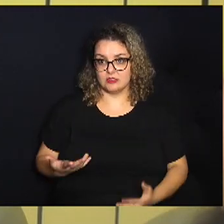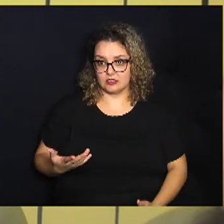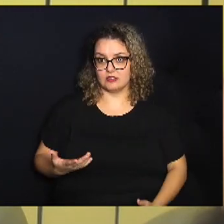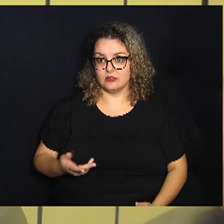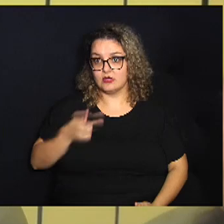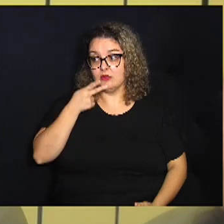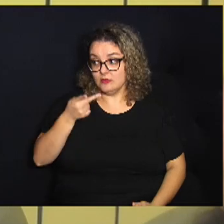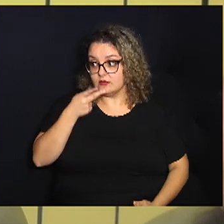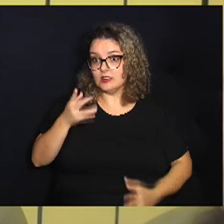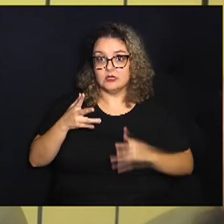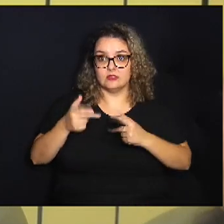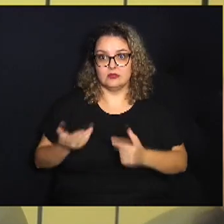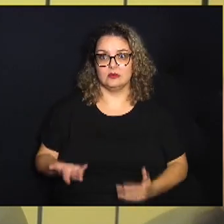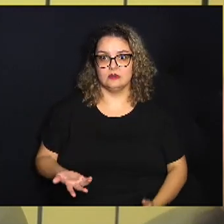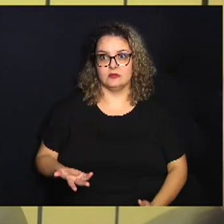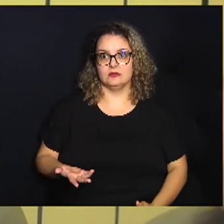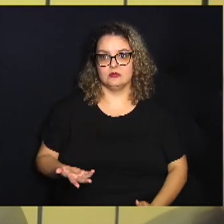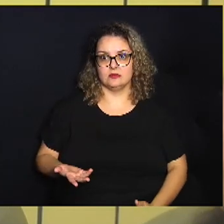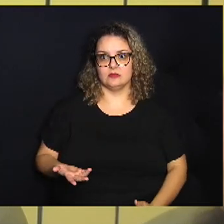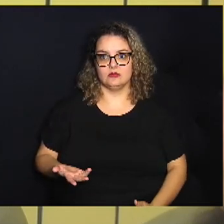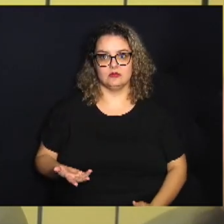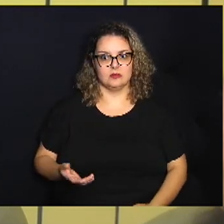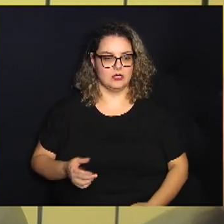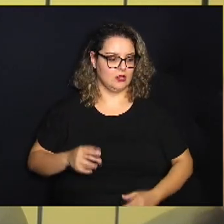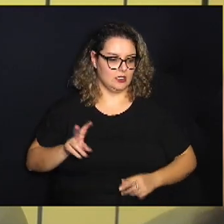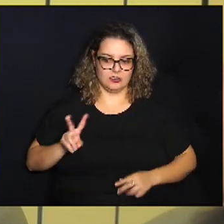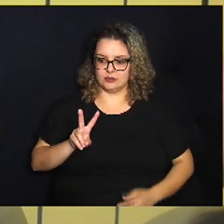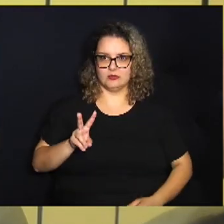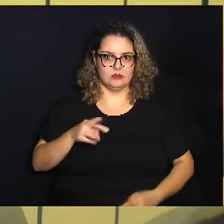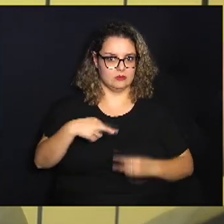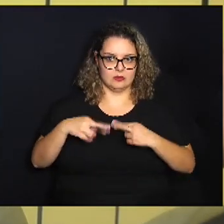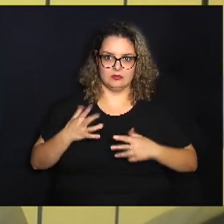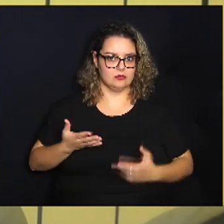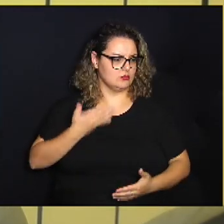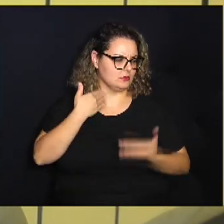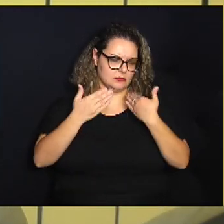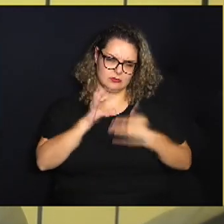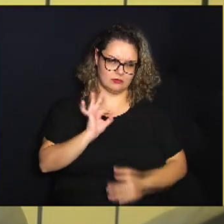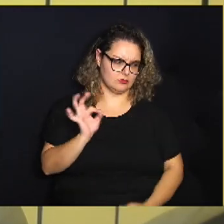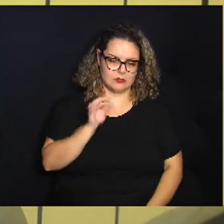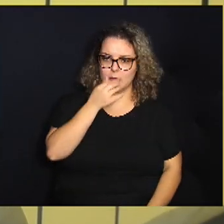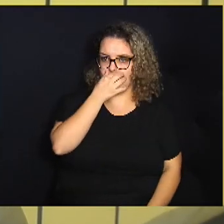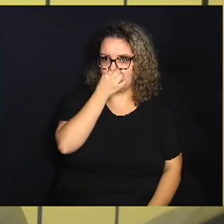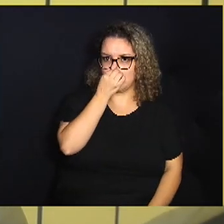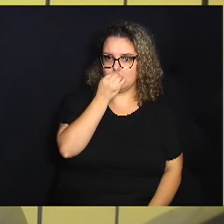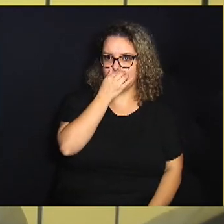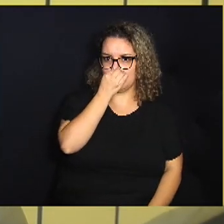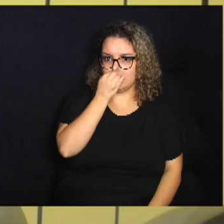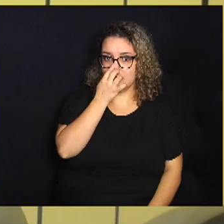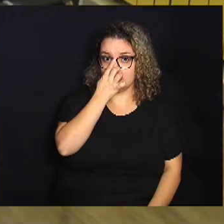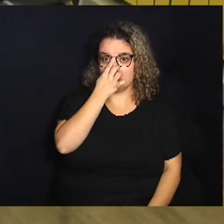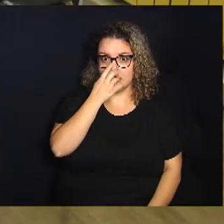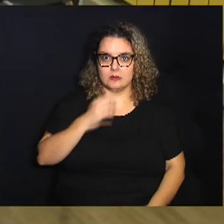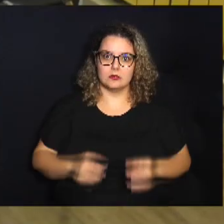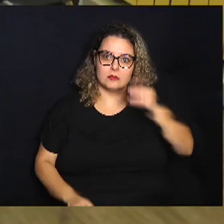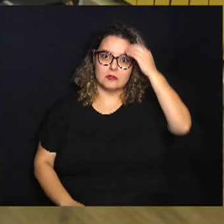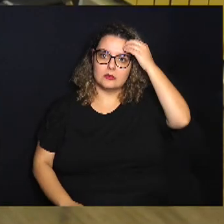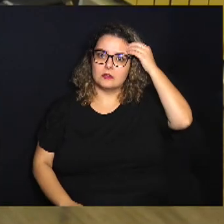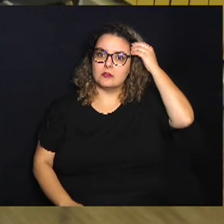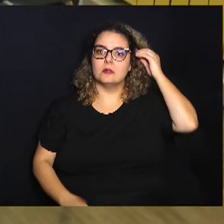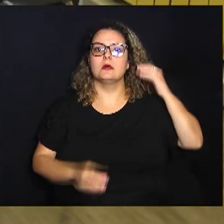ficar falando tudo, as duplas que estão entrosadas, elas não conversam. O guia só não ganha medalha, né? Podia ganhar,